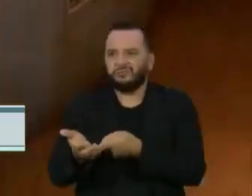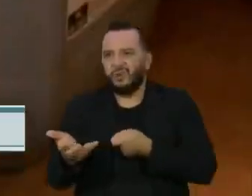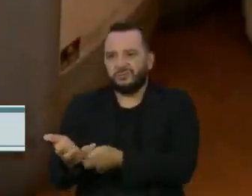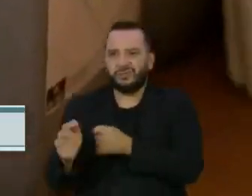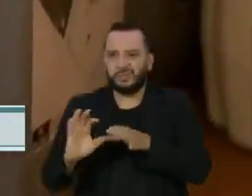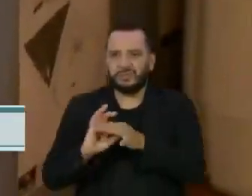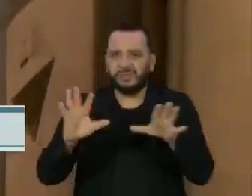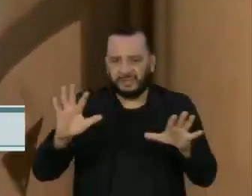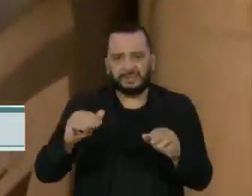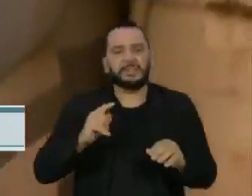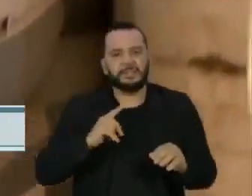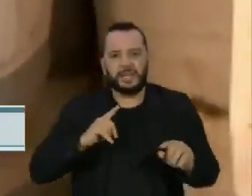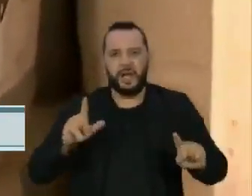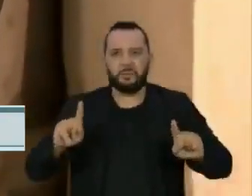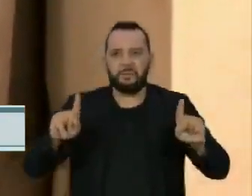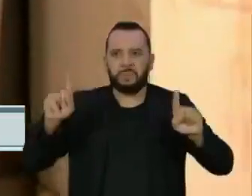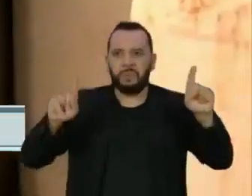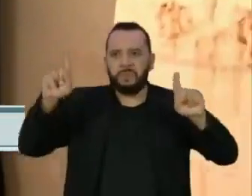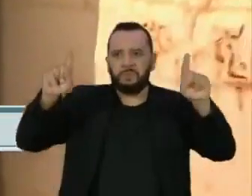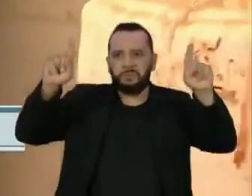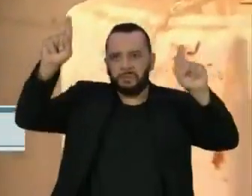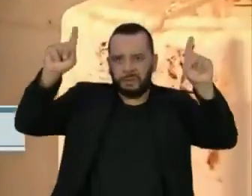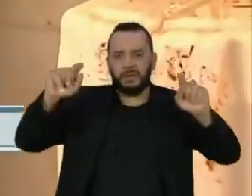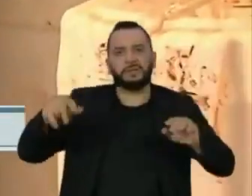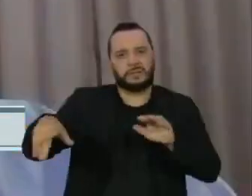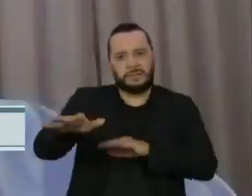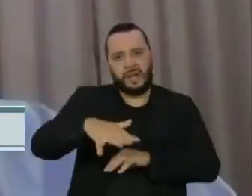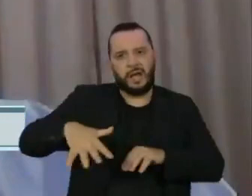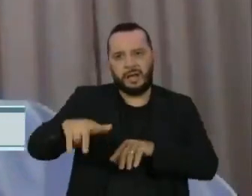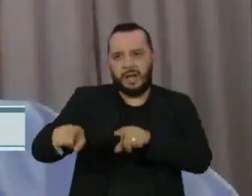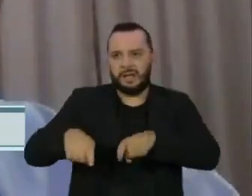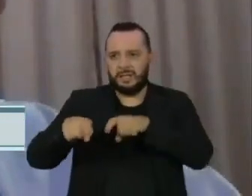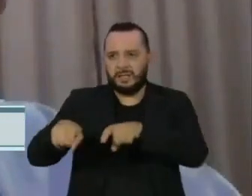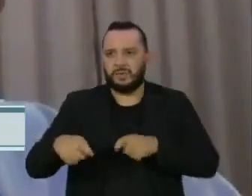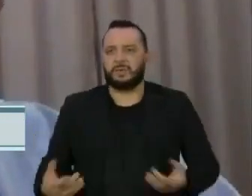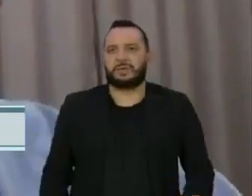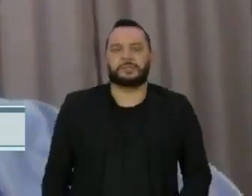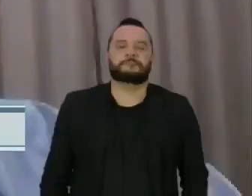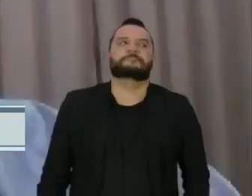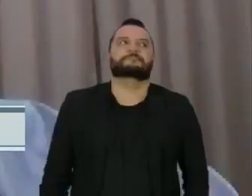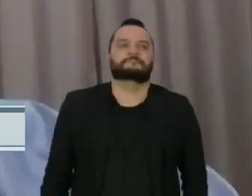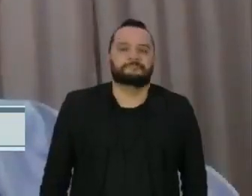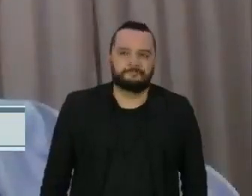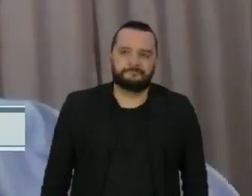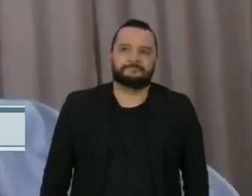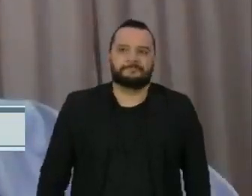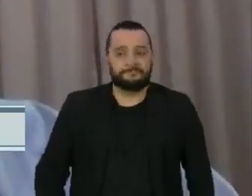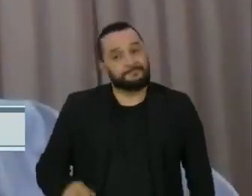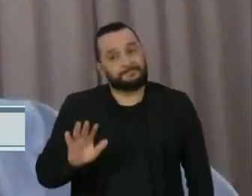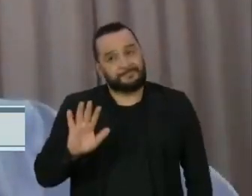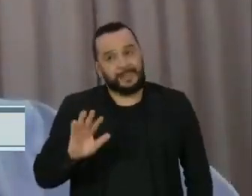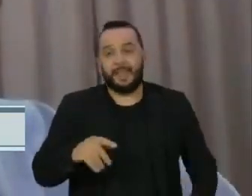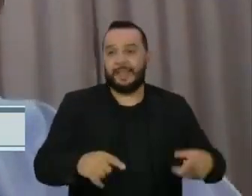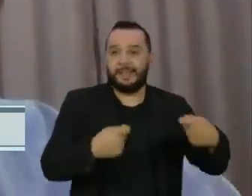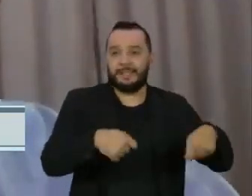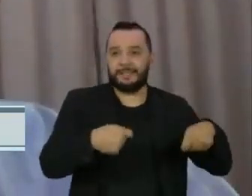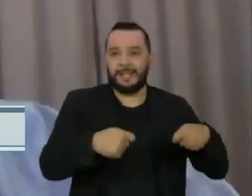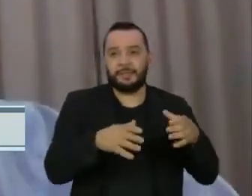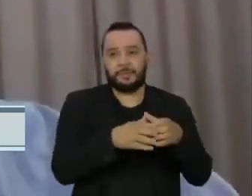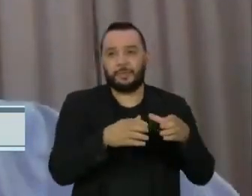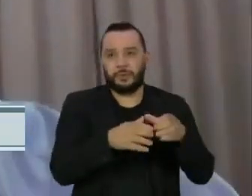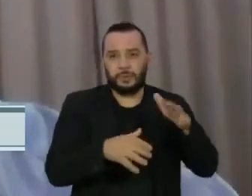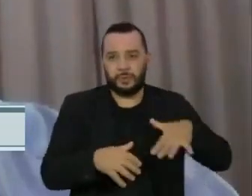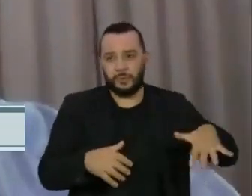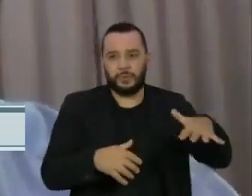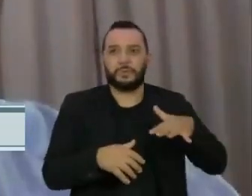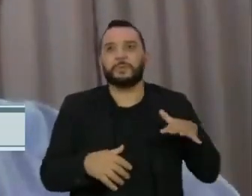e aumentar a concorrência no mercado de defensivos agrícolas. Ele vem atender às demandas de todo o setor.